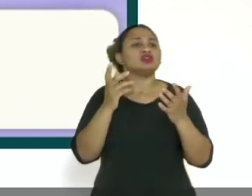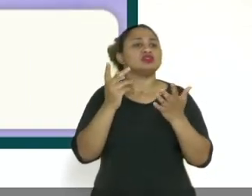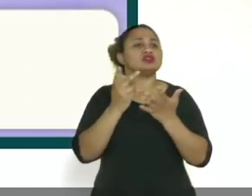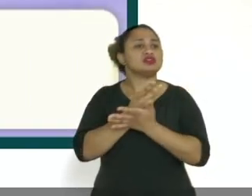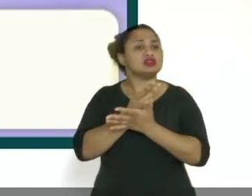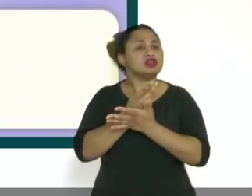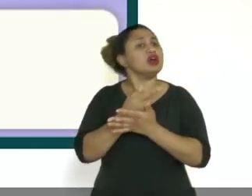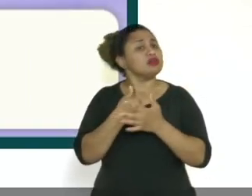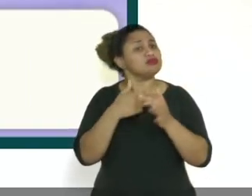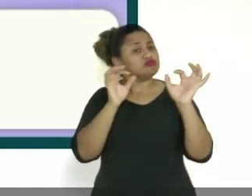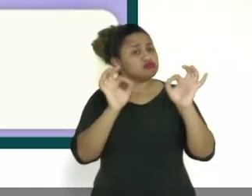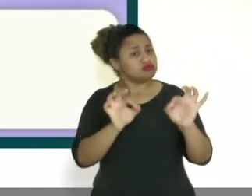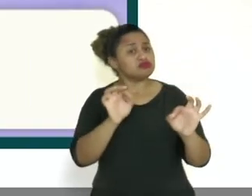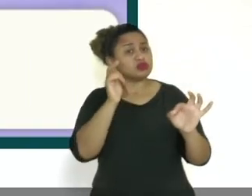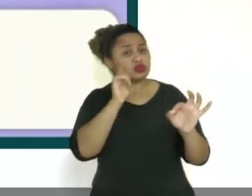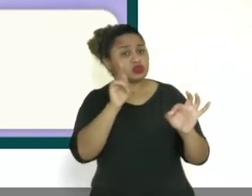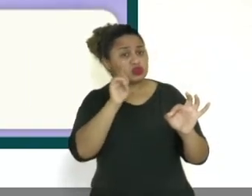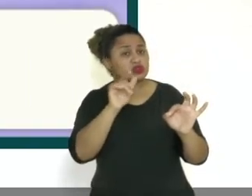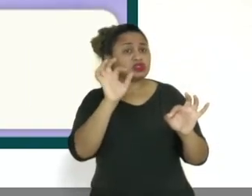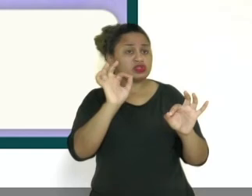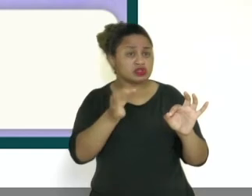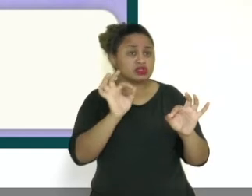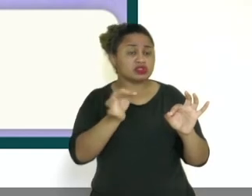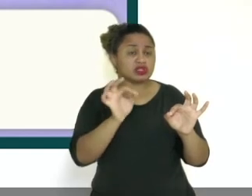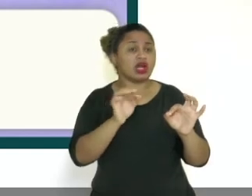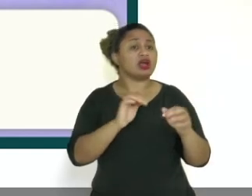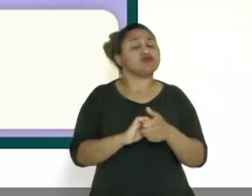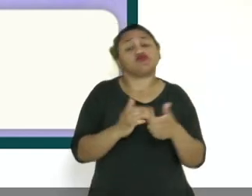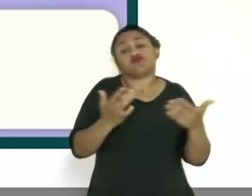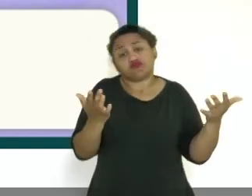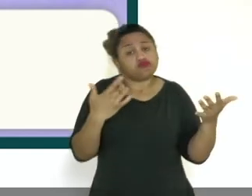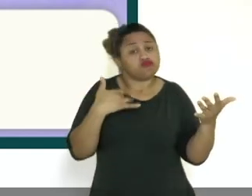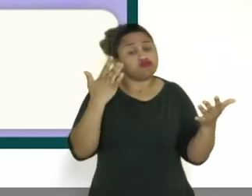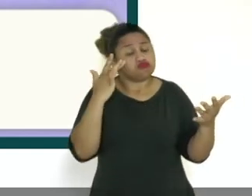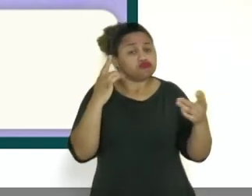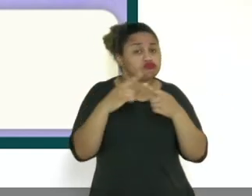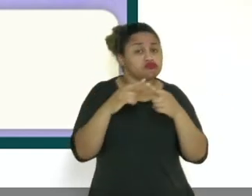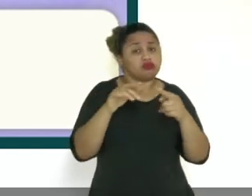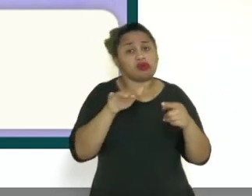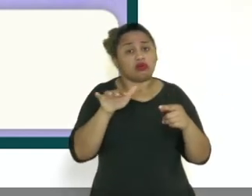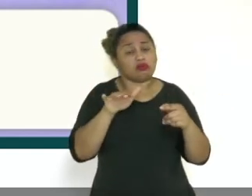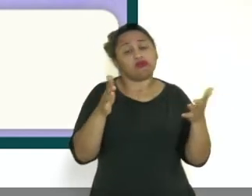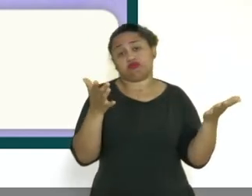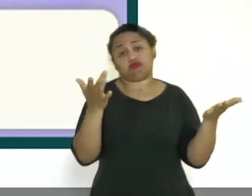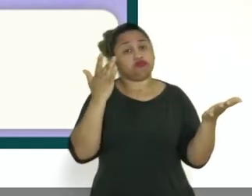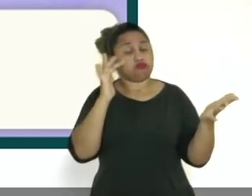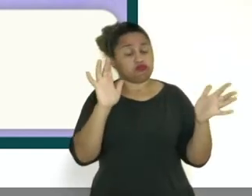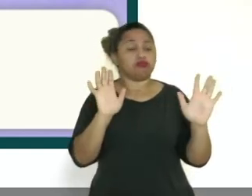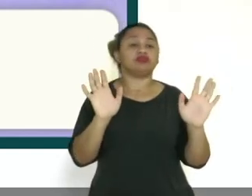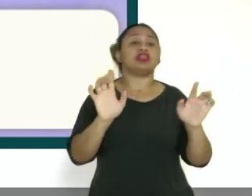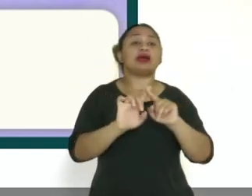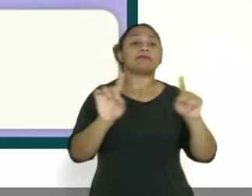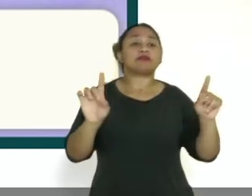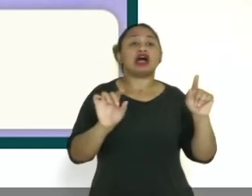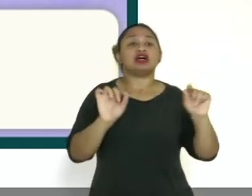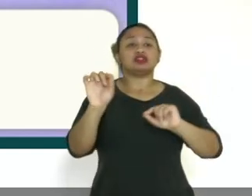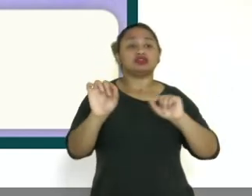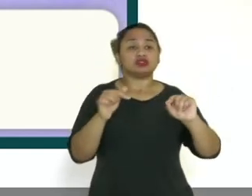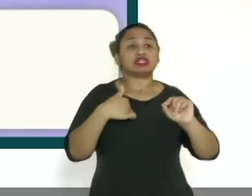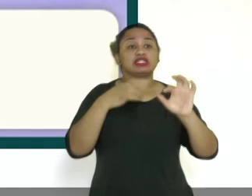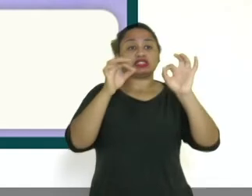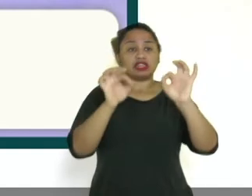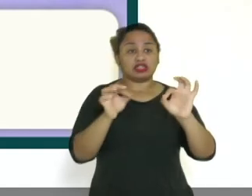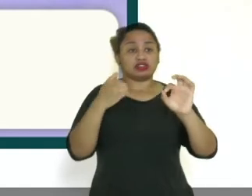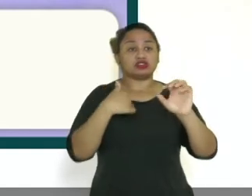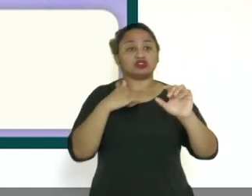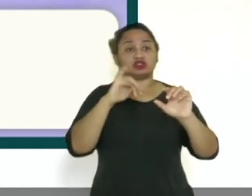Ah, tava certinho, ó. Era julho mesmo ali. Não sei por que que ele deu essa tremidinha ali, né? Mas estava bem certinho,